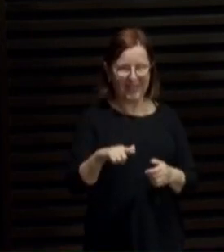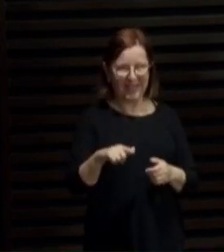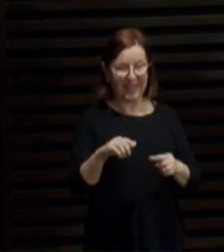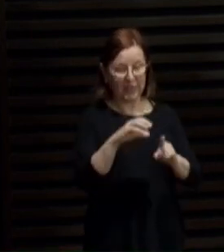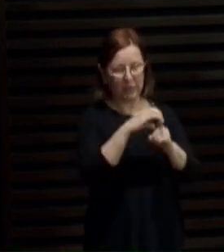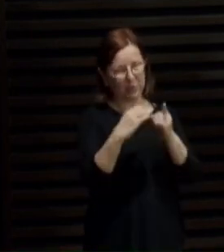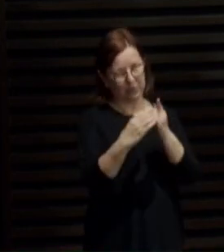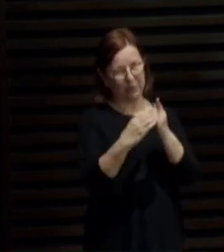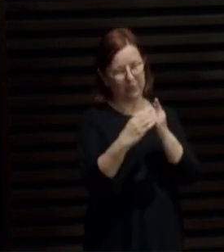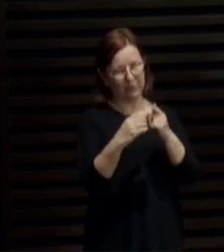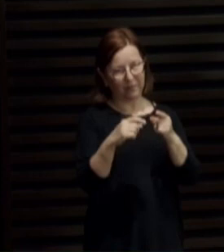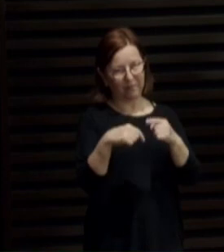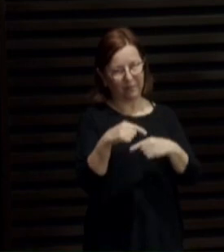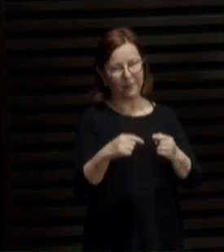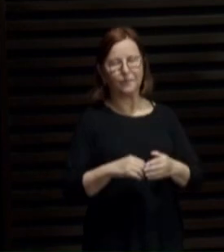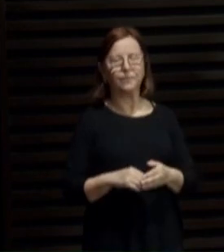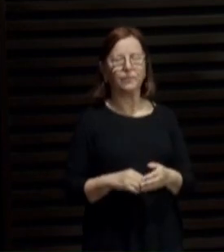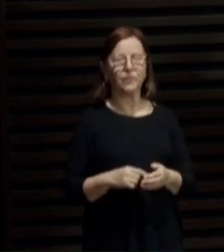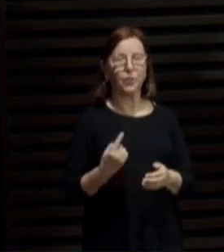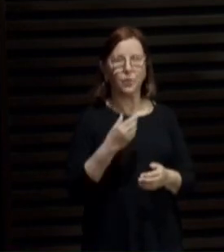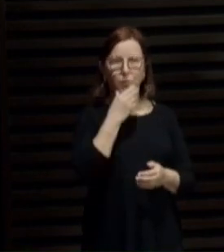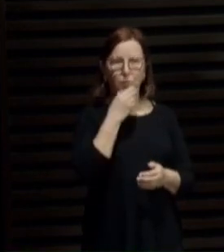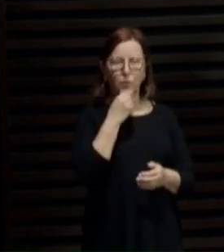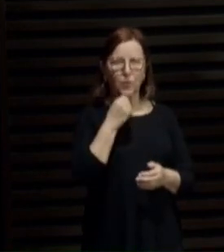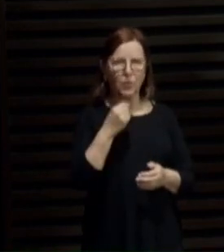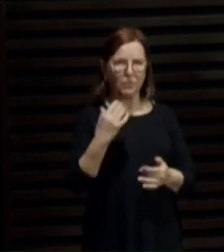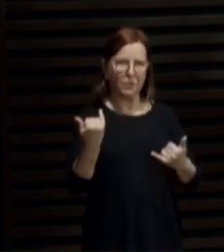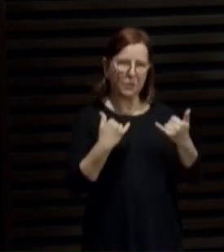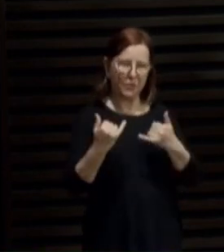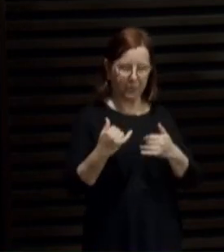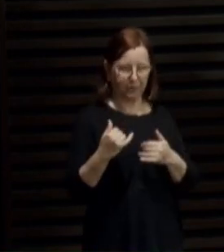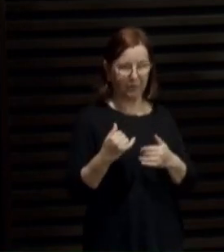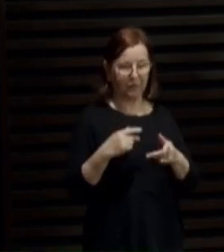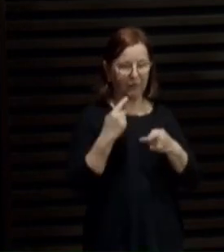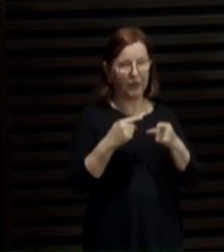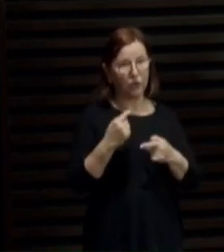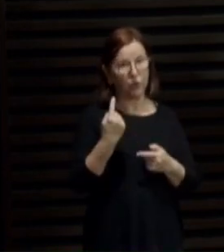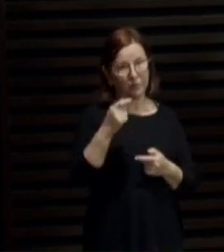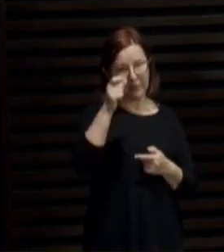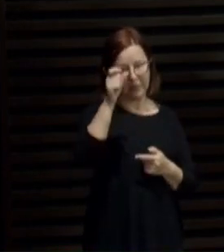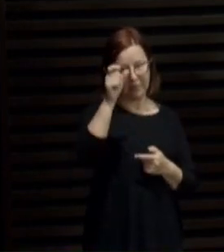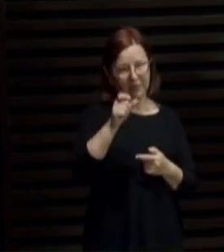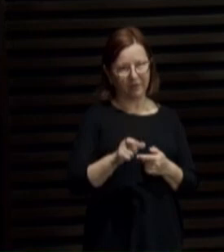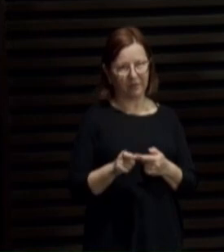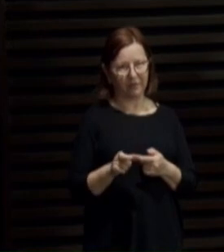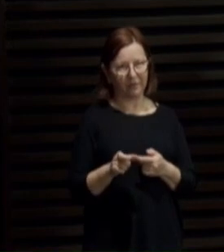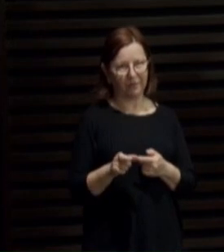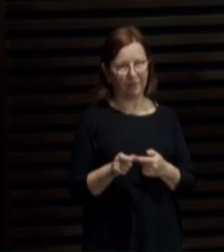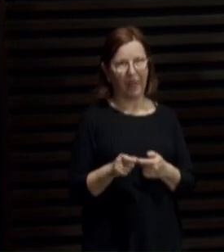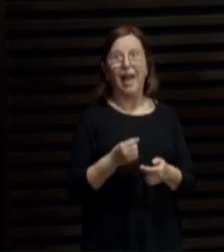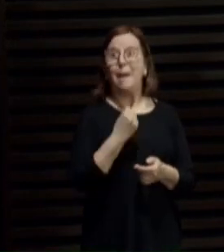me contou a respeito de outra pessoa que disse assim, eu agora foi bom